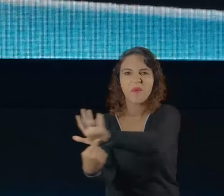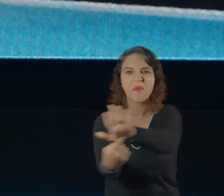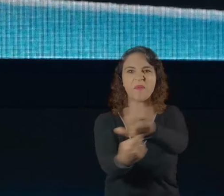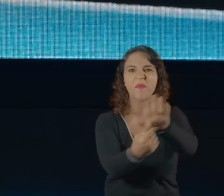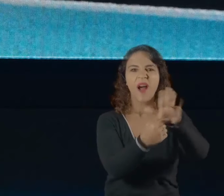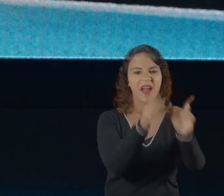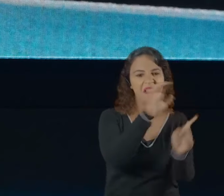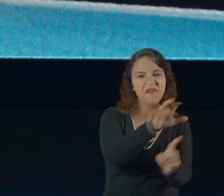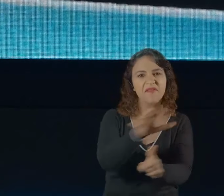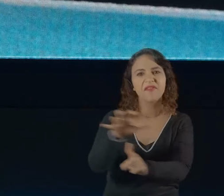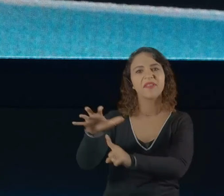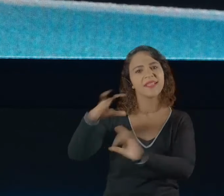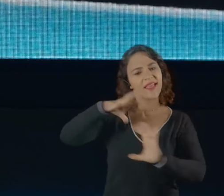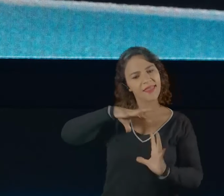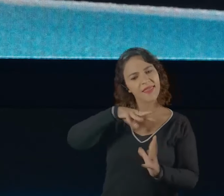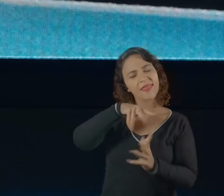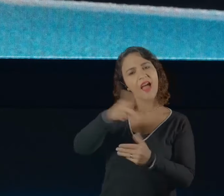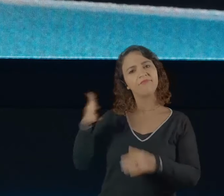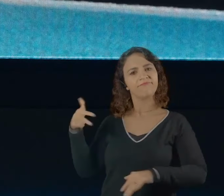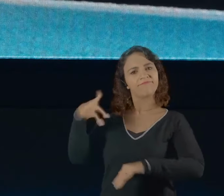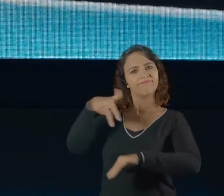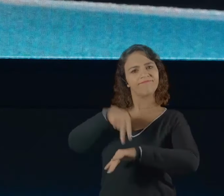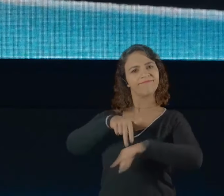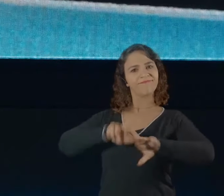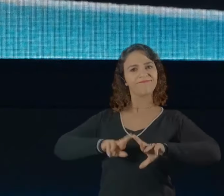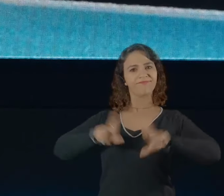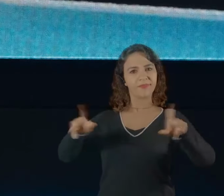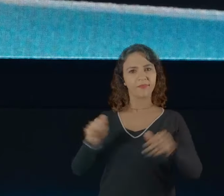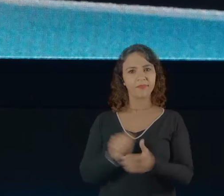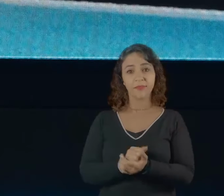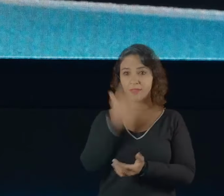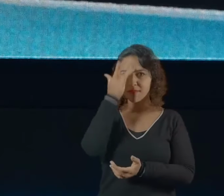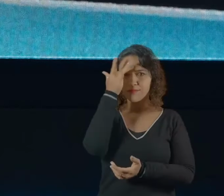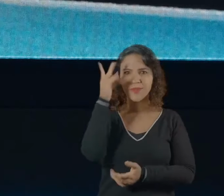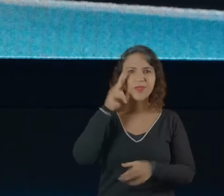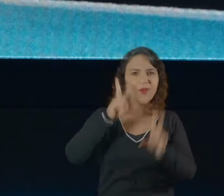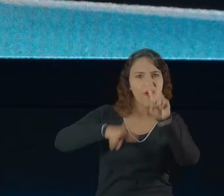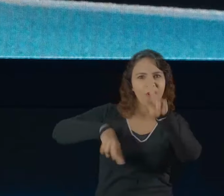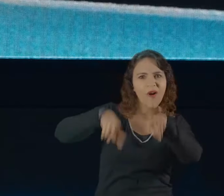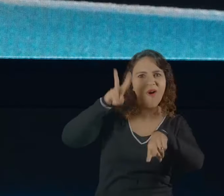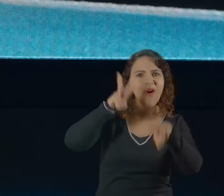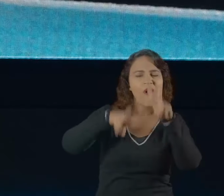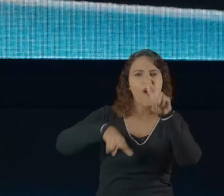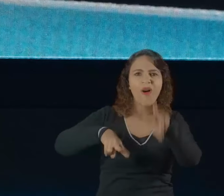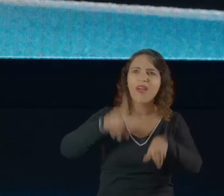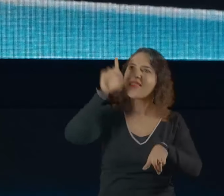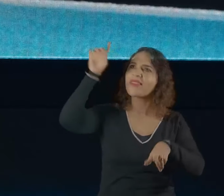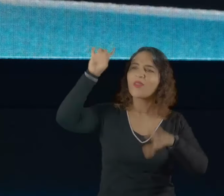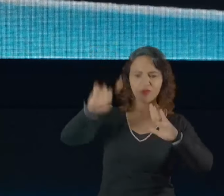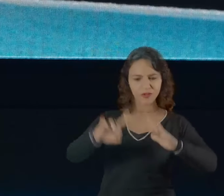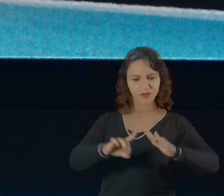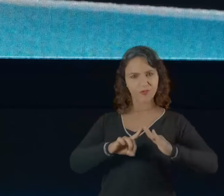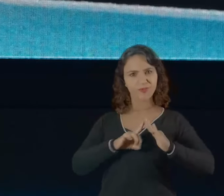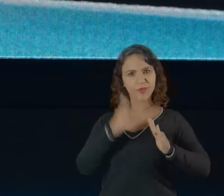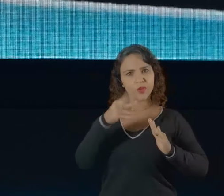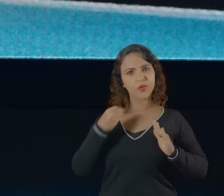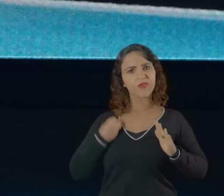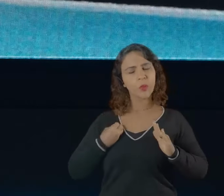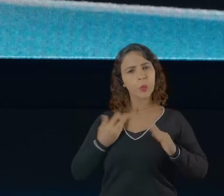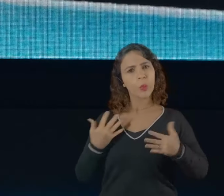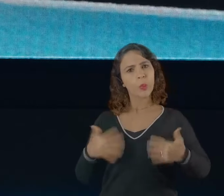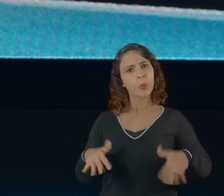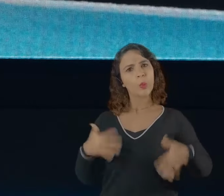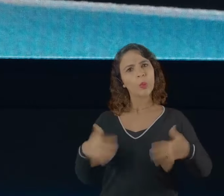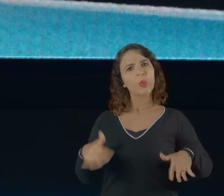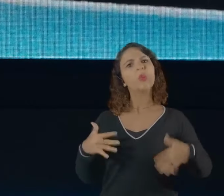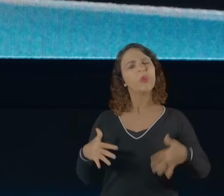da terra, para fazer diferença. E quando as pessoas olham a luz de Deus na sua vida, elas vão